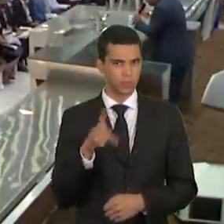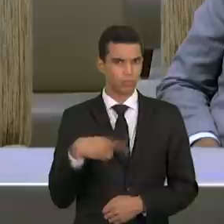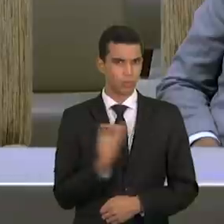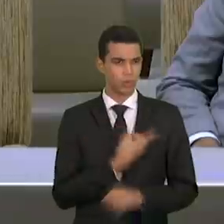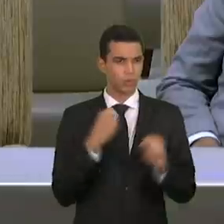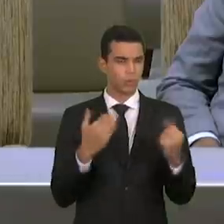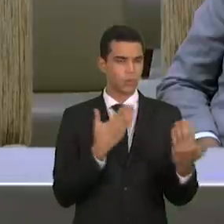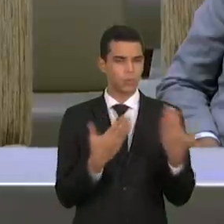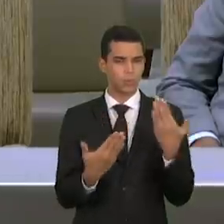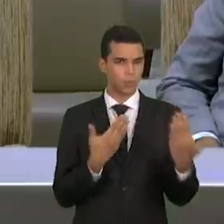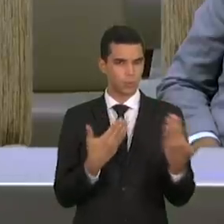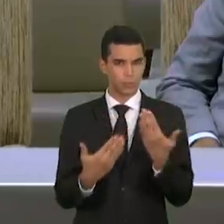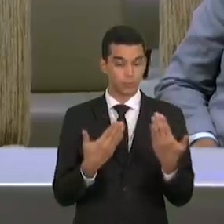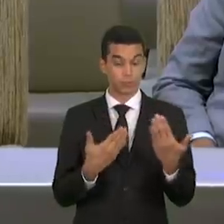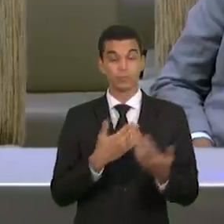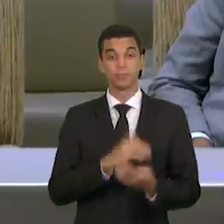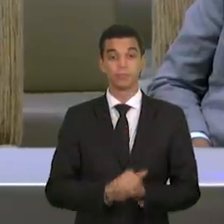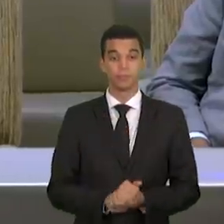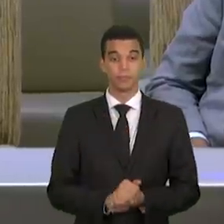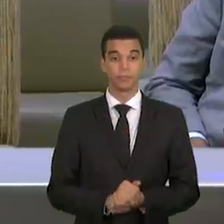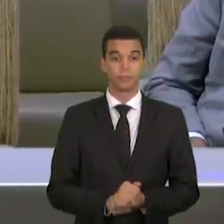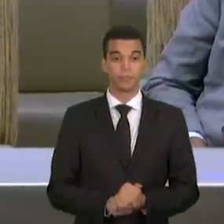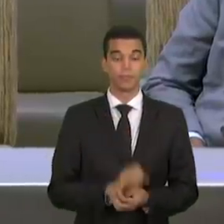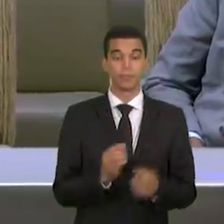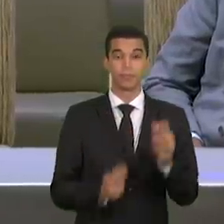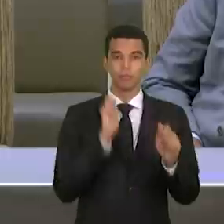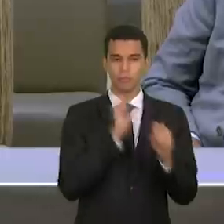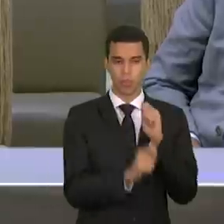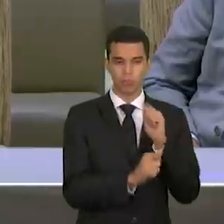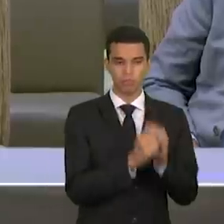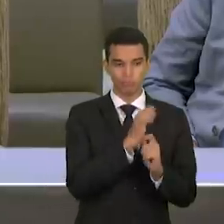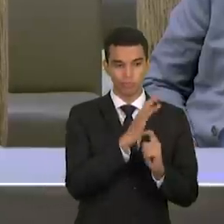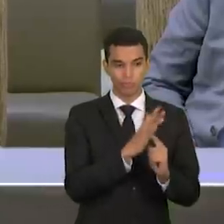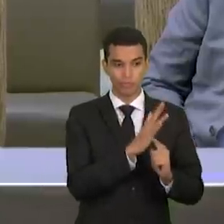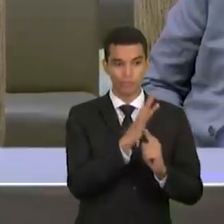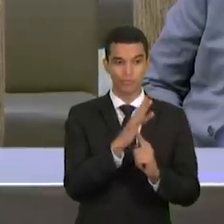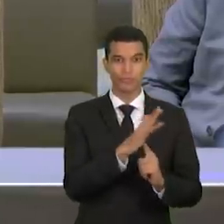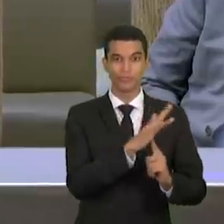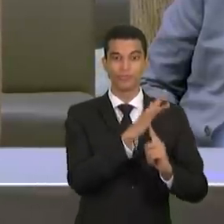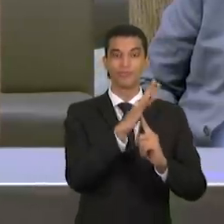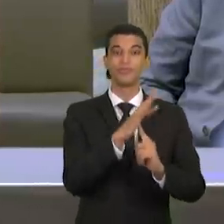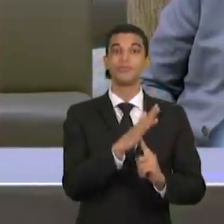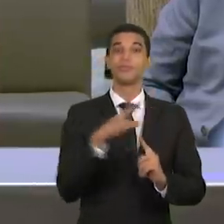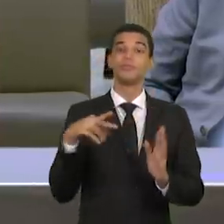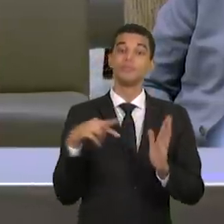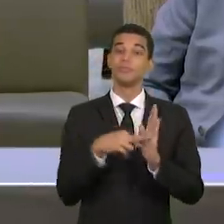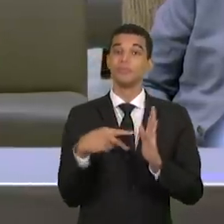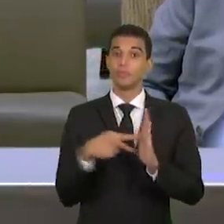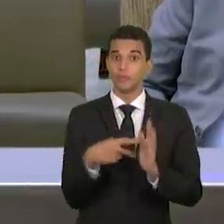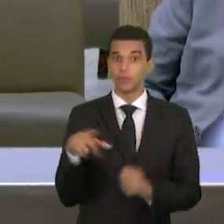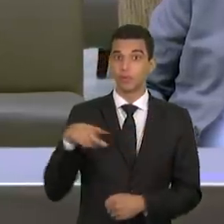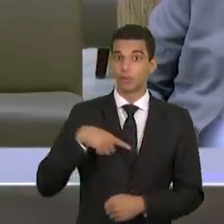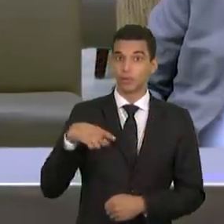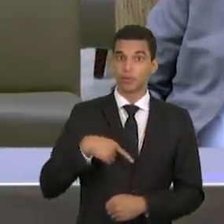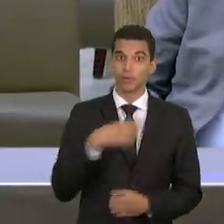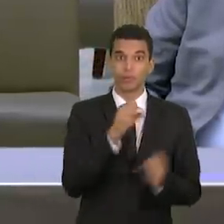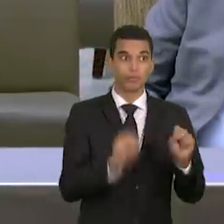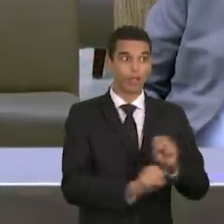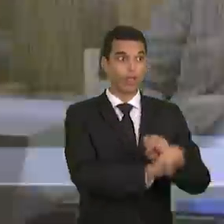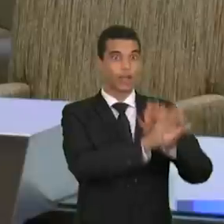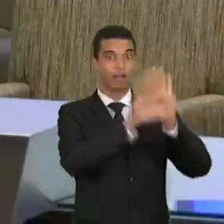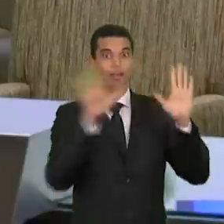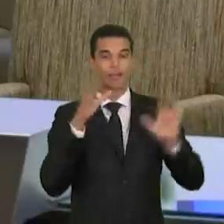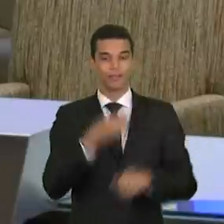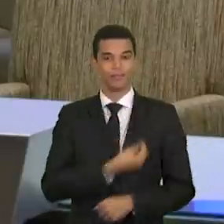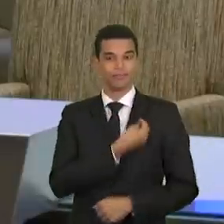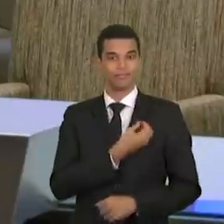as candeias acesas, isto fala de ter azeite em potencial. Porque as candeias